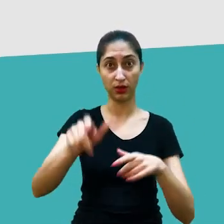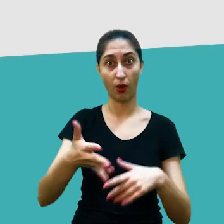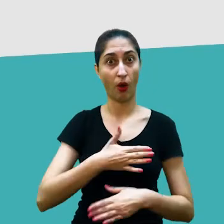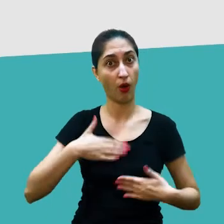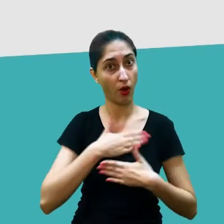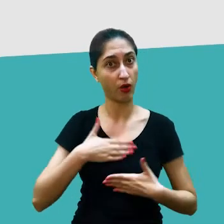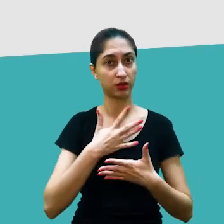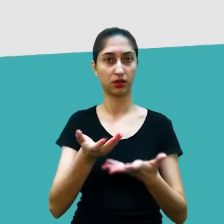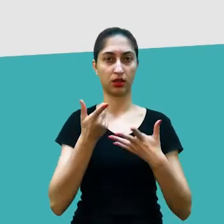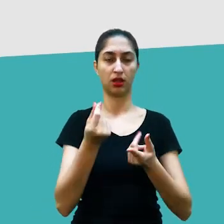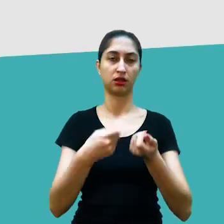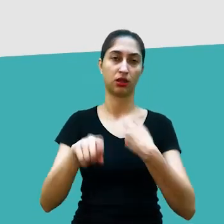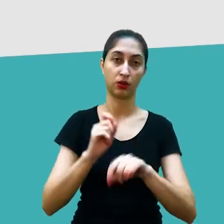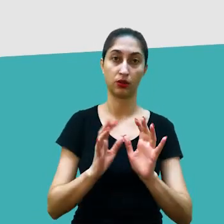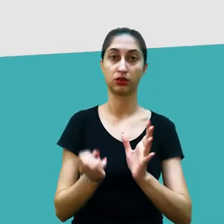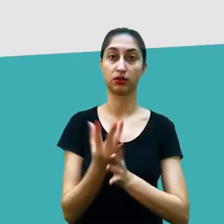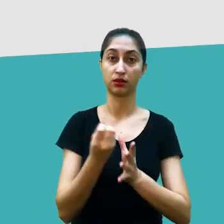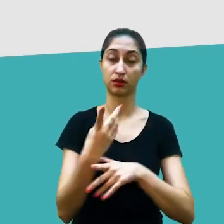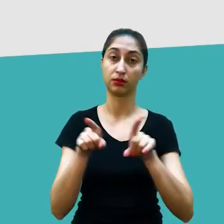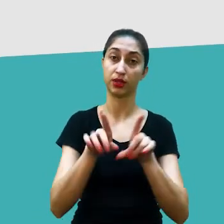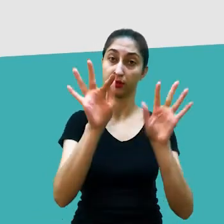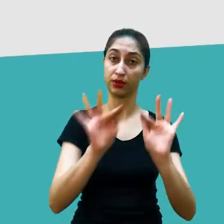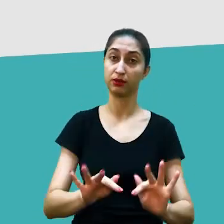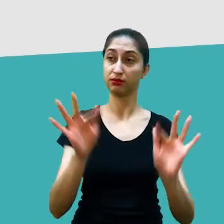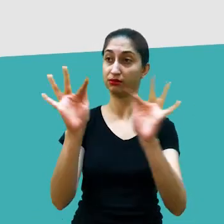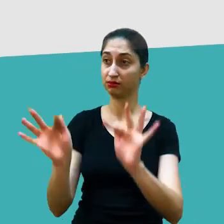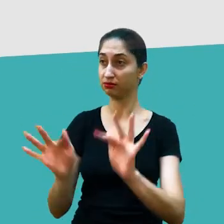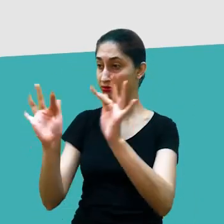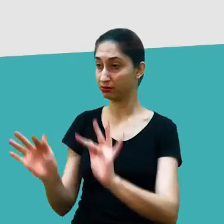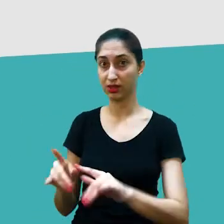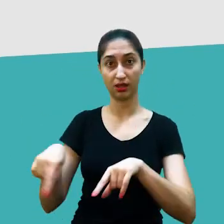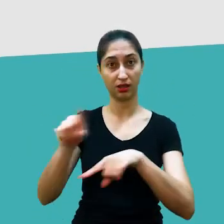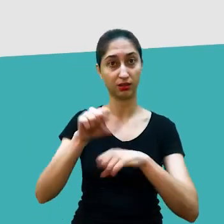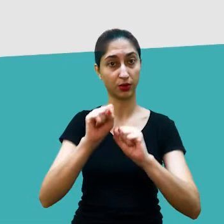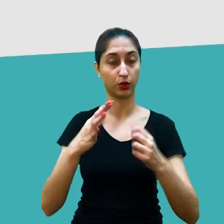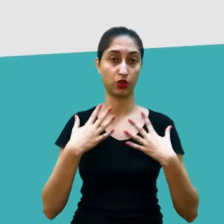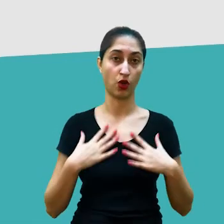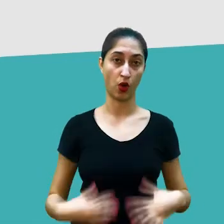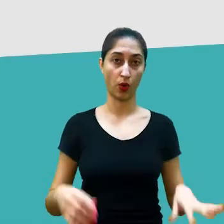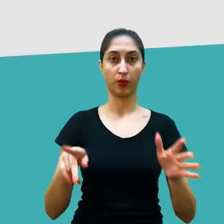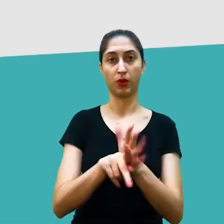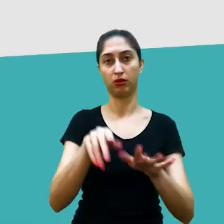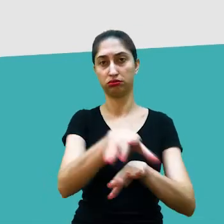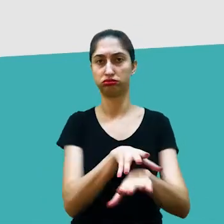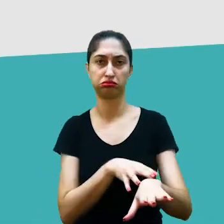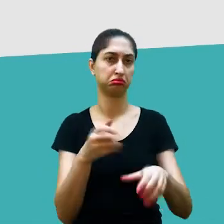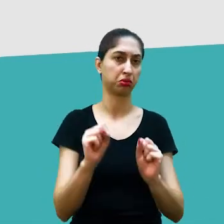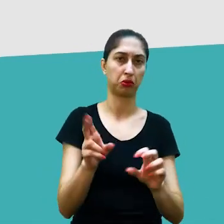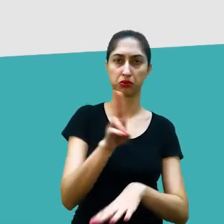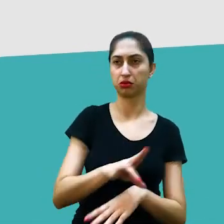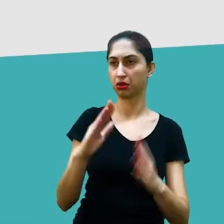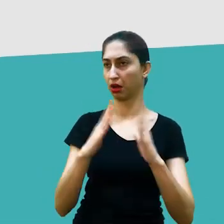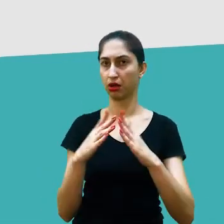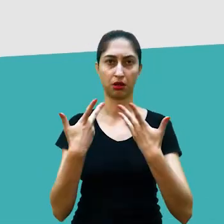fazer gerar negócios, mas ao mesmo tempo fazer as pessoas felizes com aquilo que elas podem vestir a partir, calçar, usar na casa,